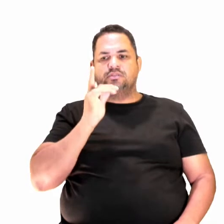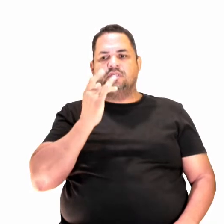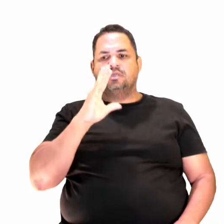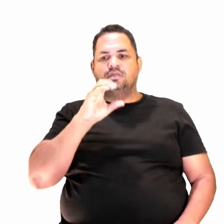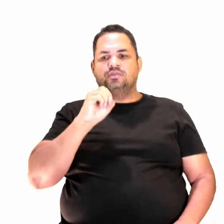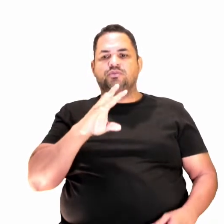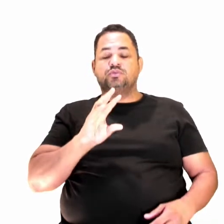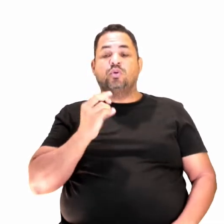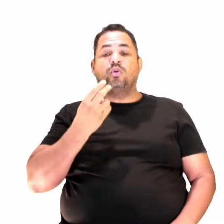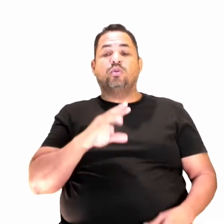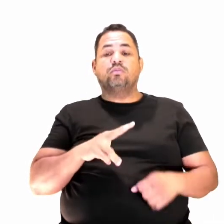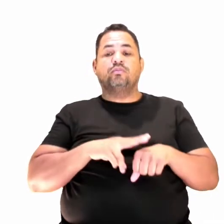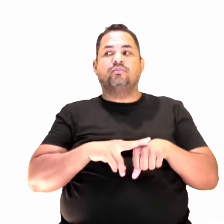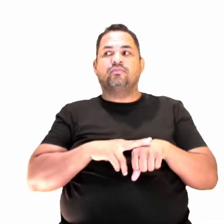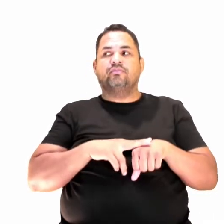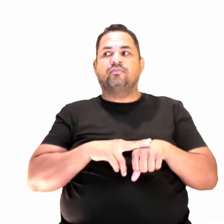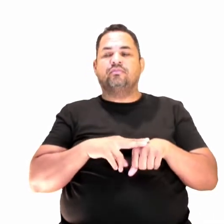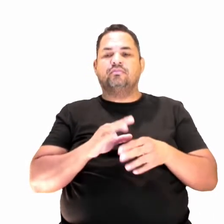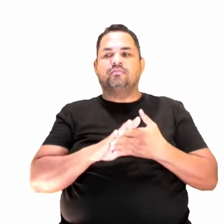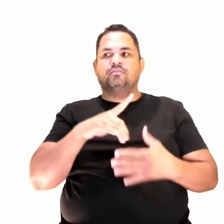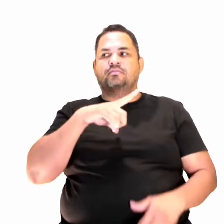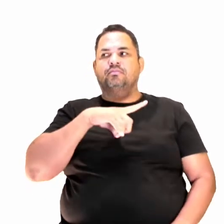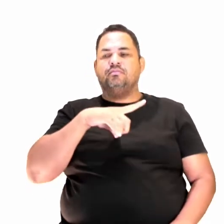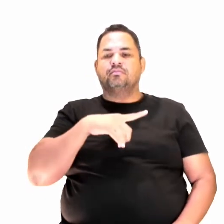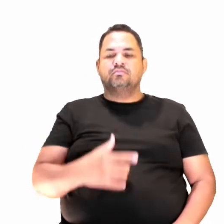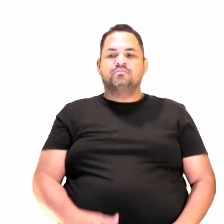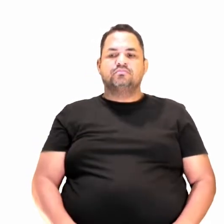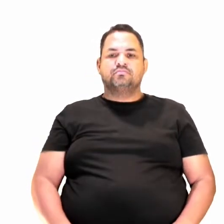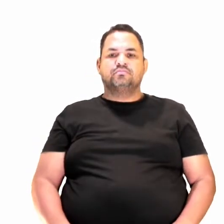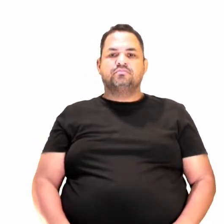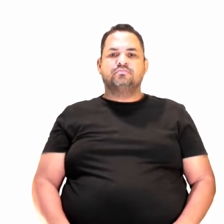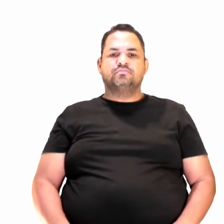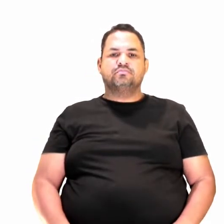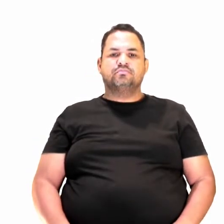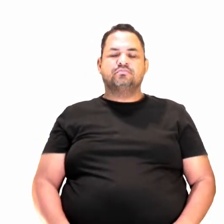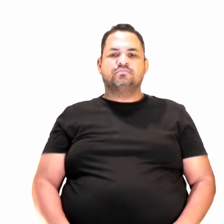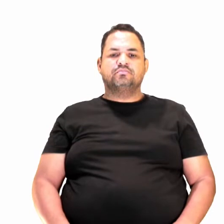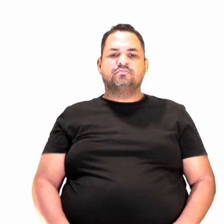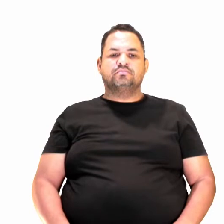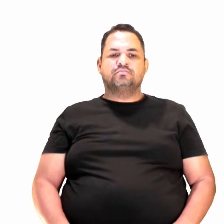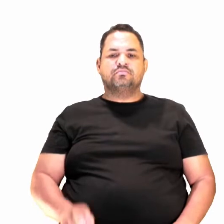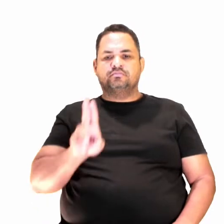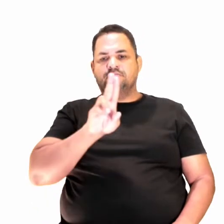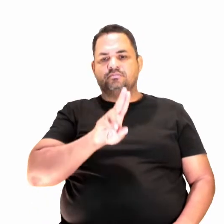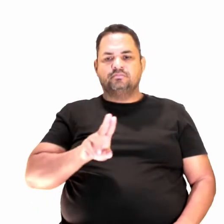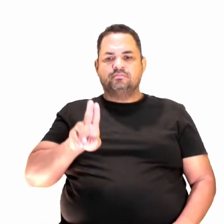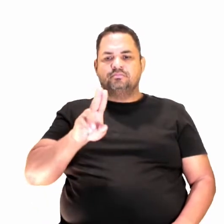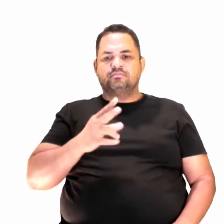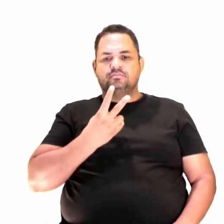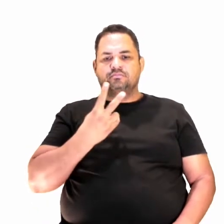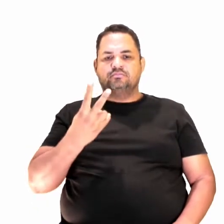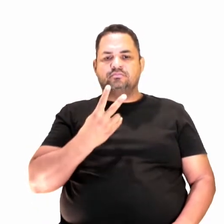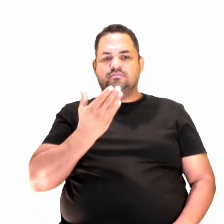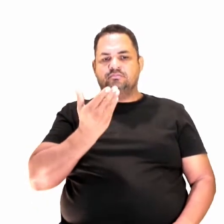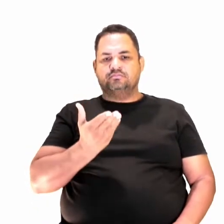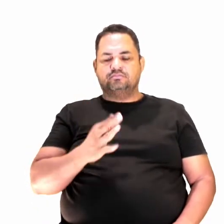chubby é o gordinho, só que veja bem, você não vai usar, é uma questão